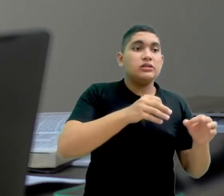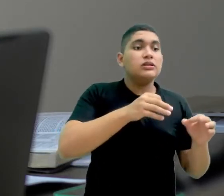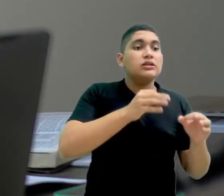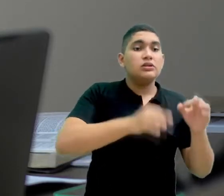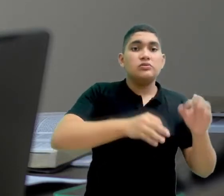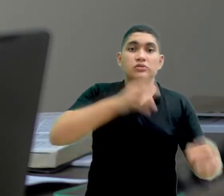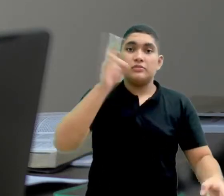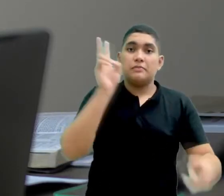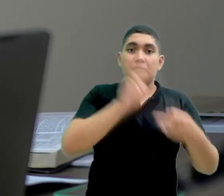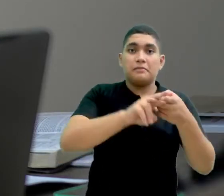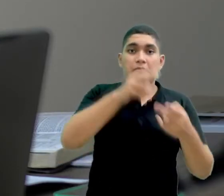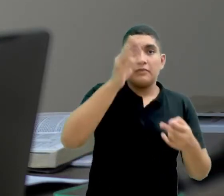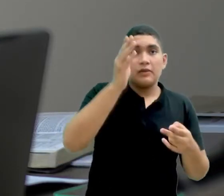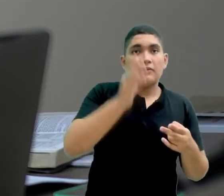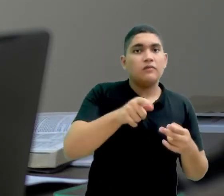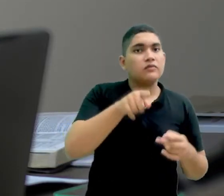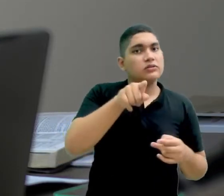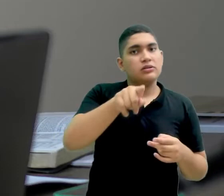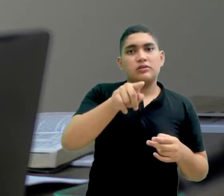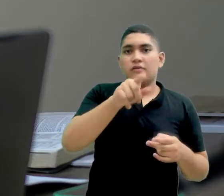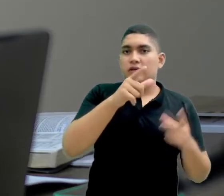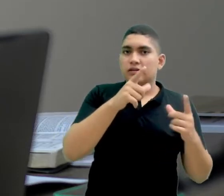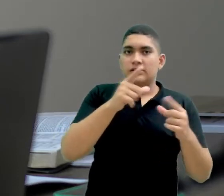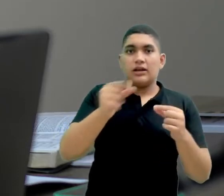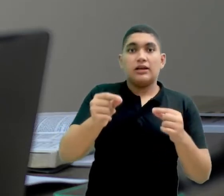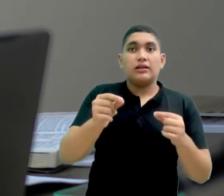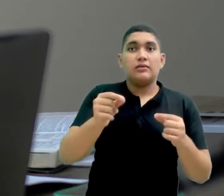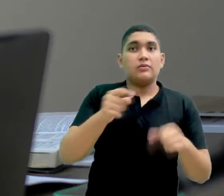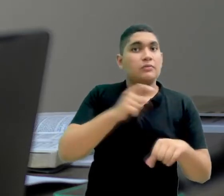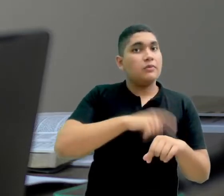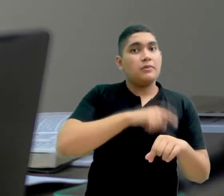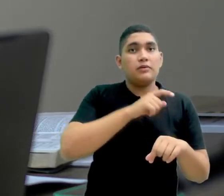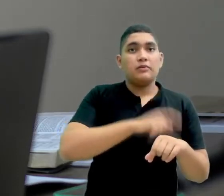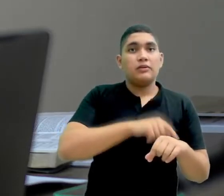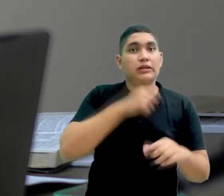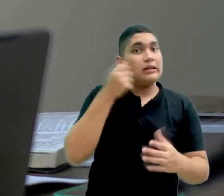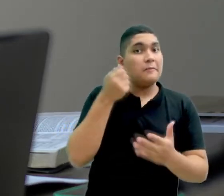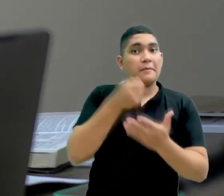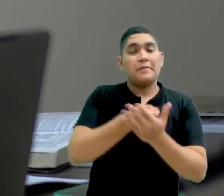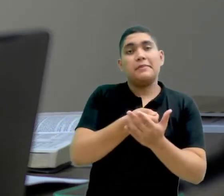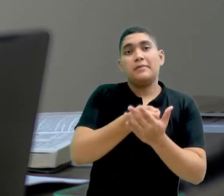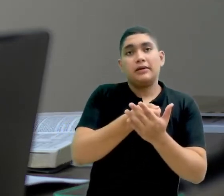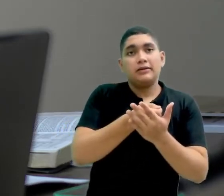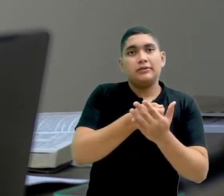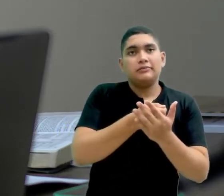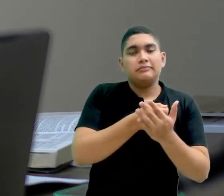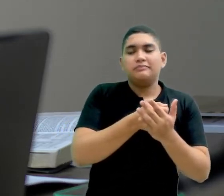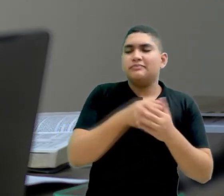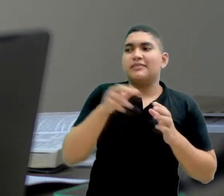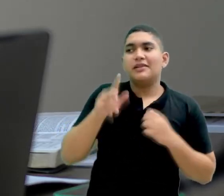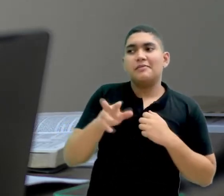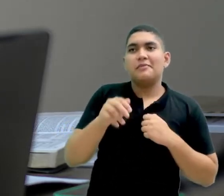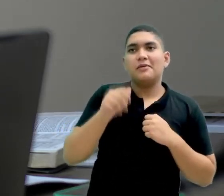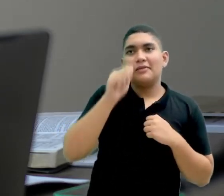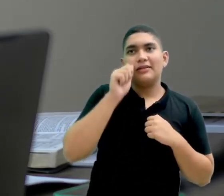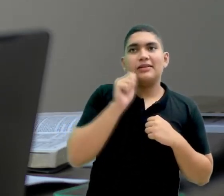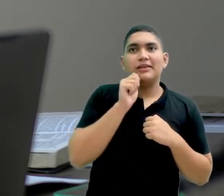nenhuma sairás dali, enquanto não pagares o último centil. Irmão André, já foi falado aqui acerca